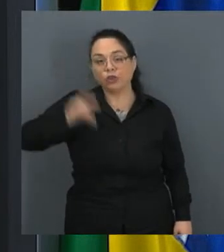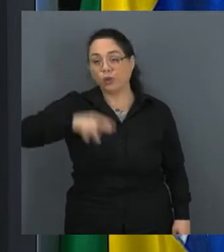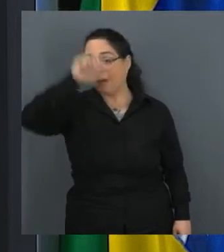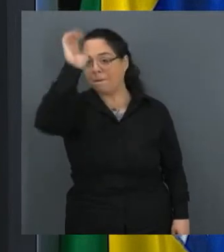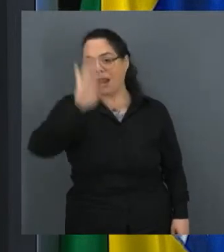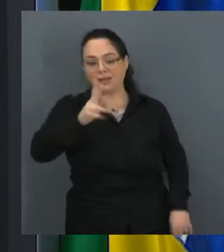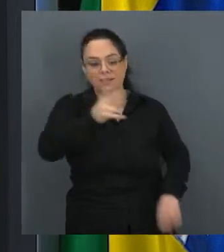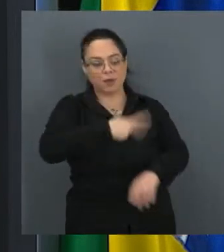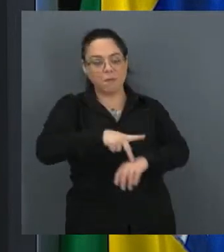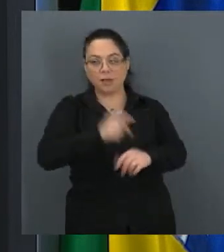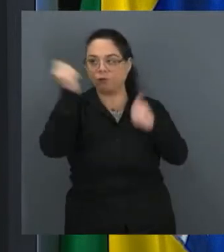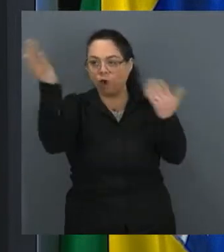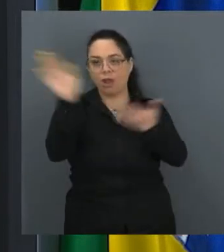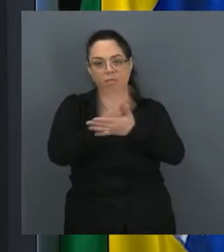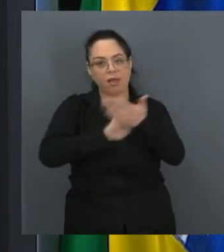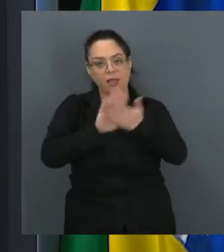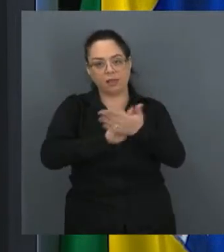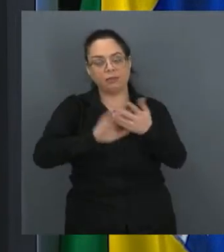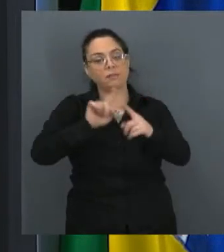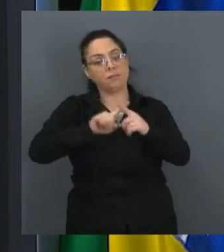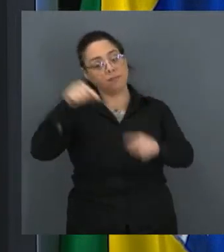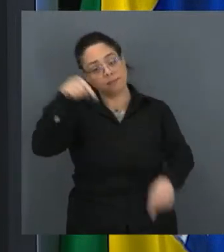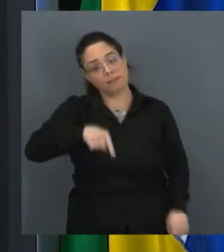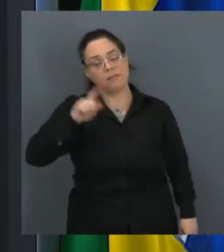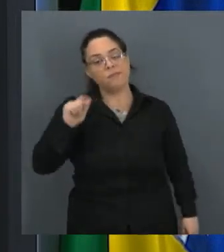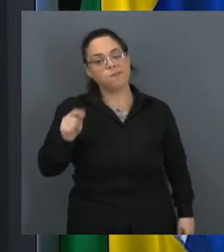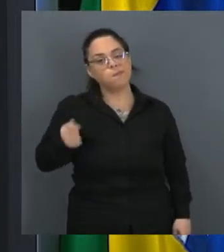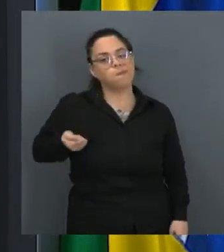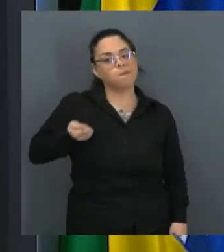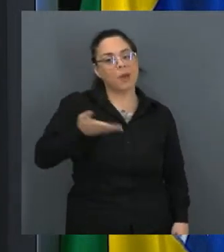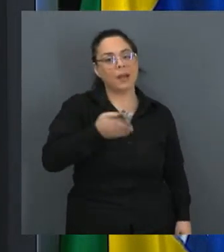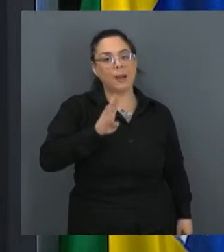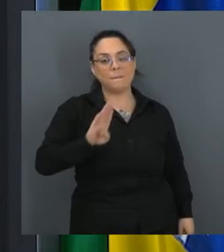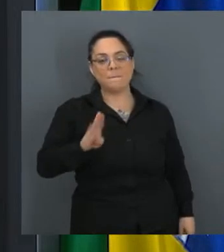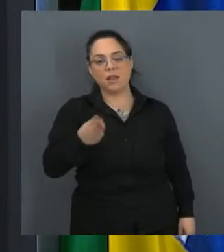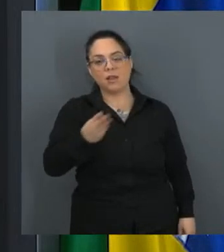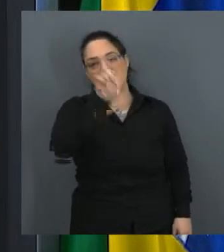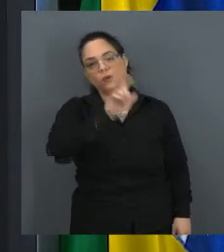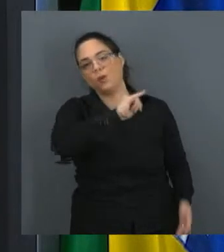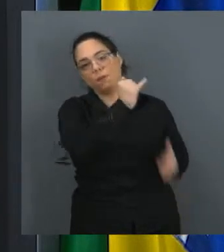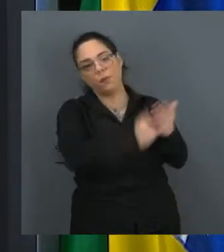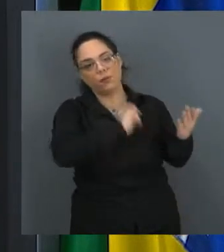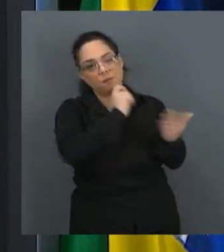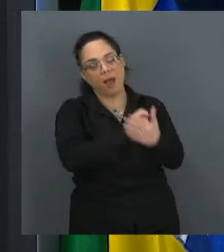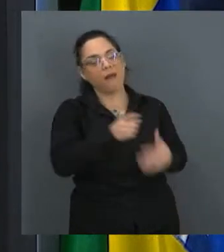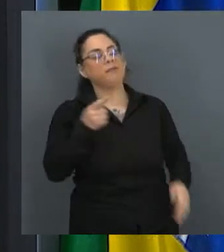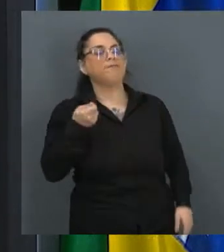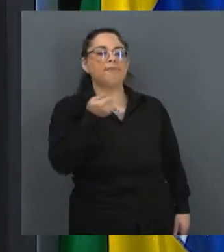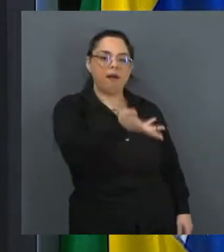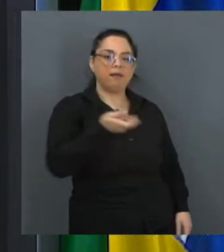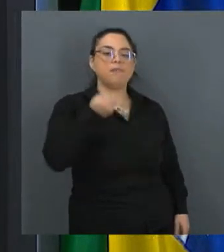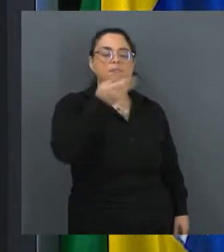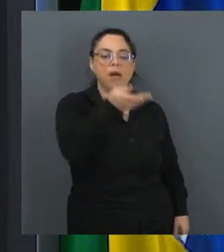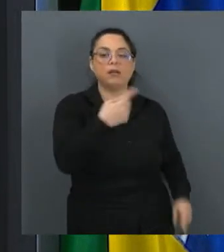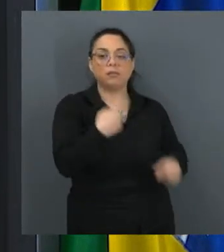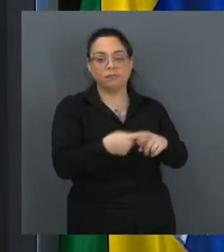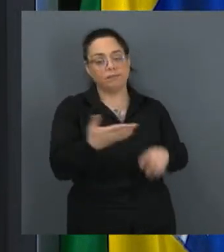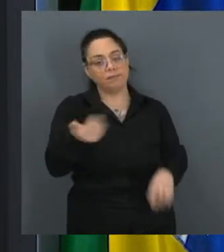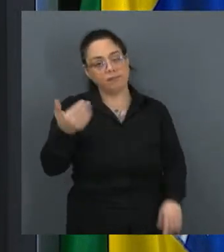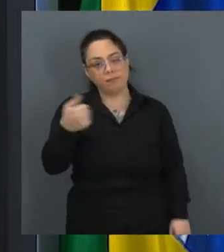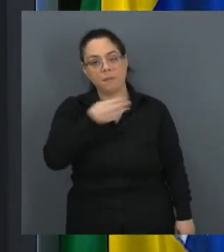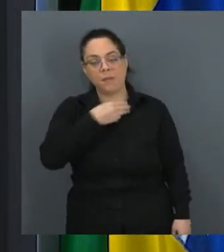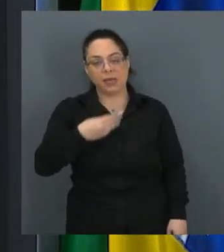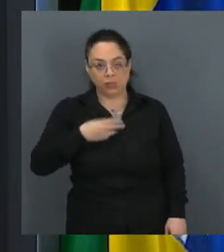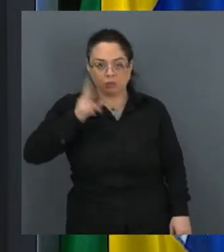Brasil, consumindo bilhões do dinheiro de quem paga imposto. Que, na época, sob o comando do